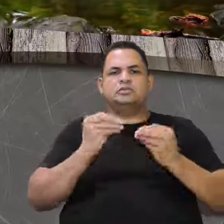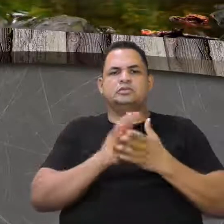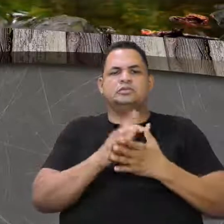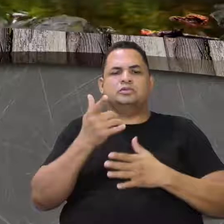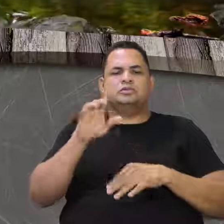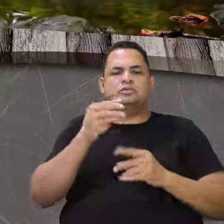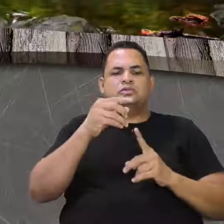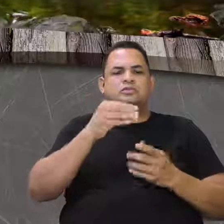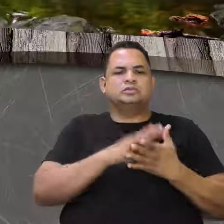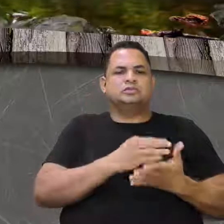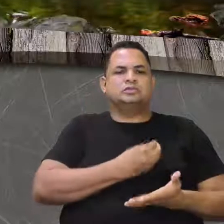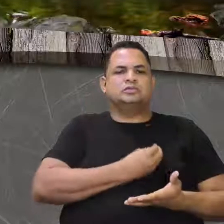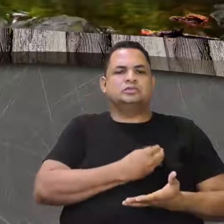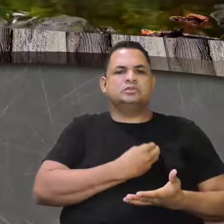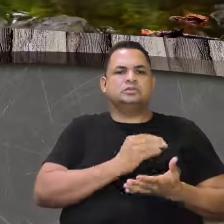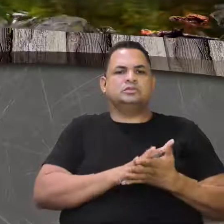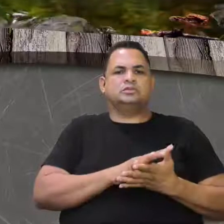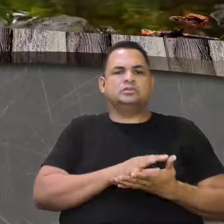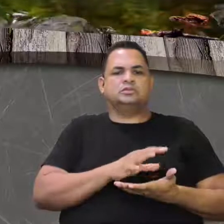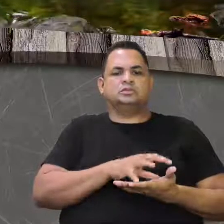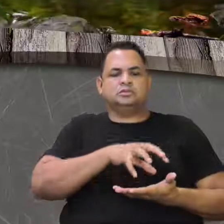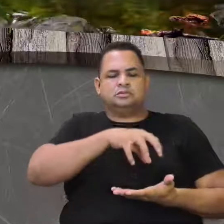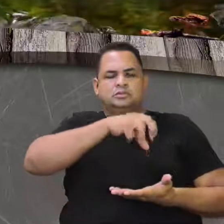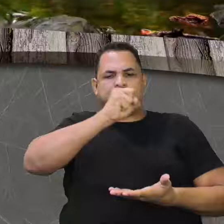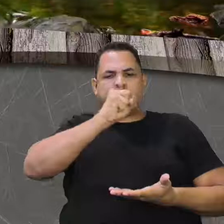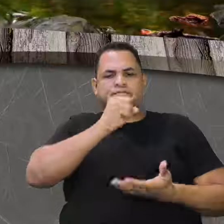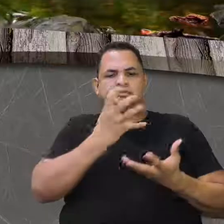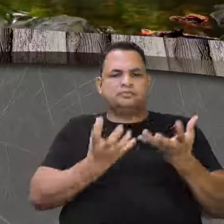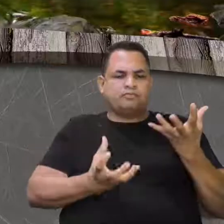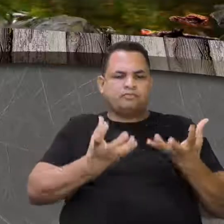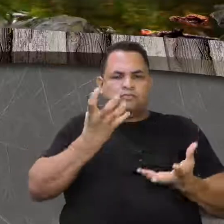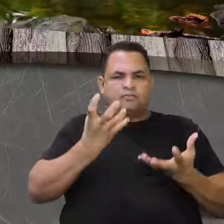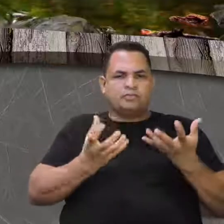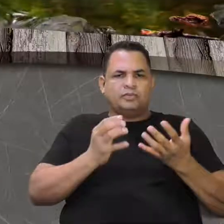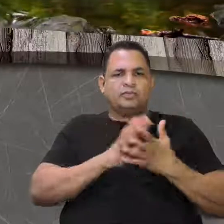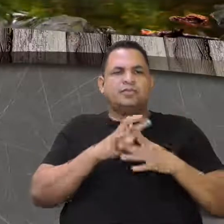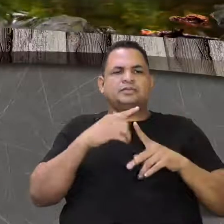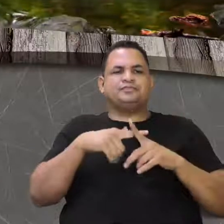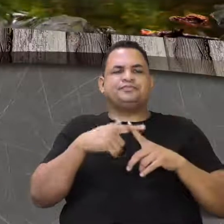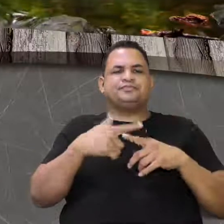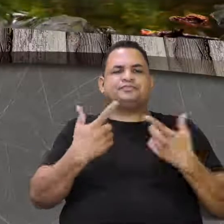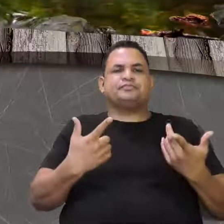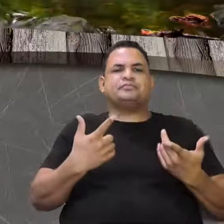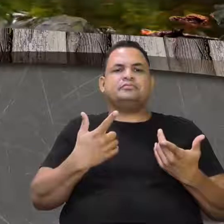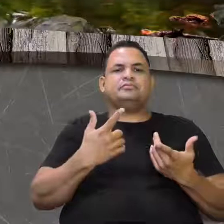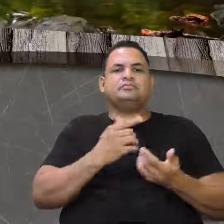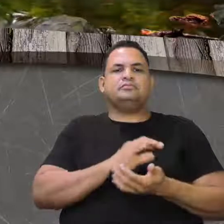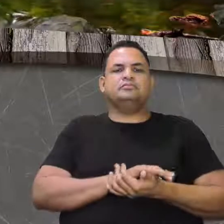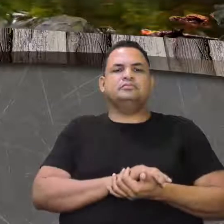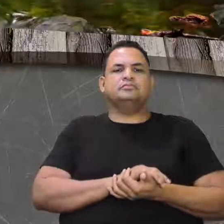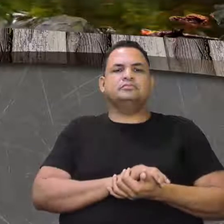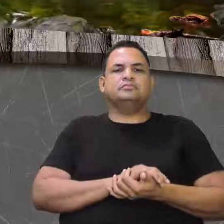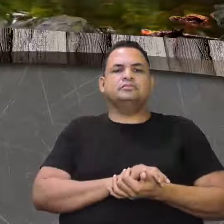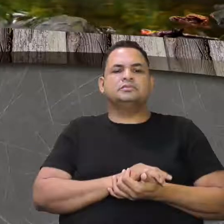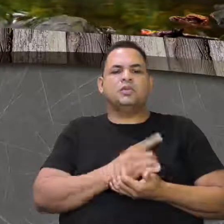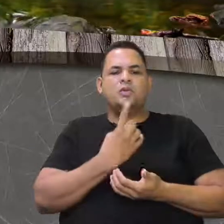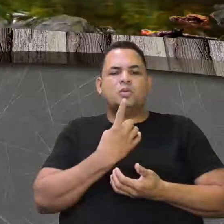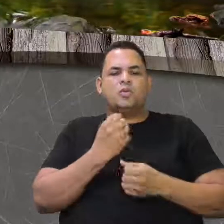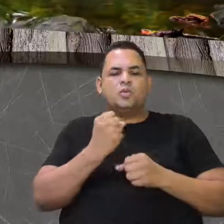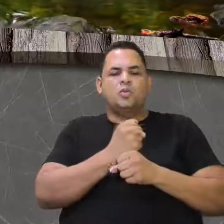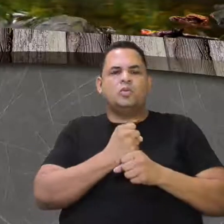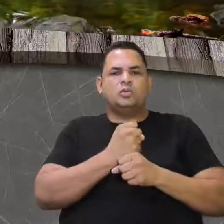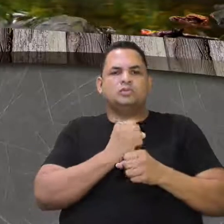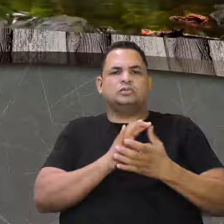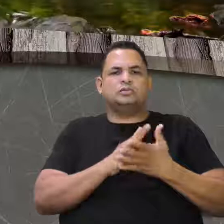os outros organismos. Mas a gente tira, a gente queima. Ah, mas queima porque os nutrientes vão subir. É só um ano,